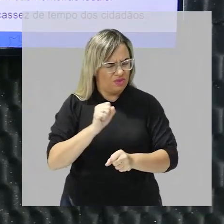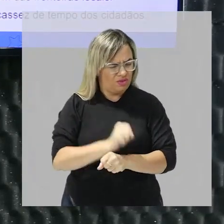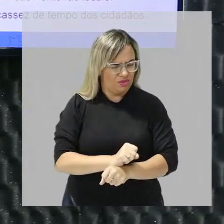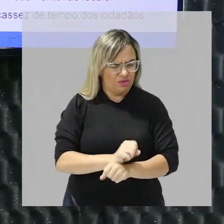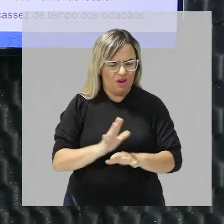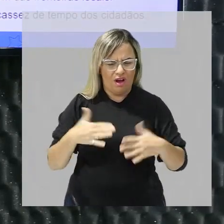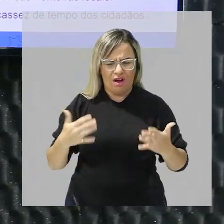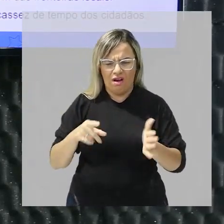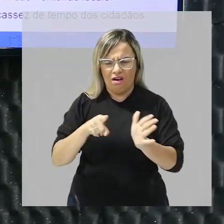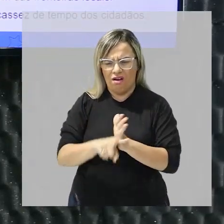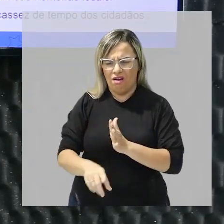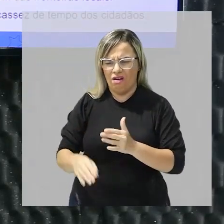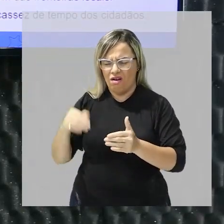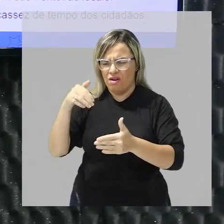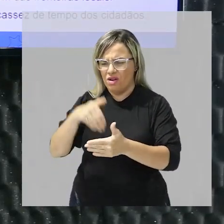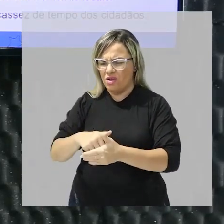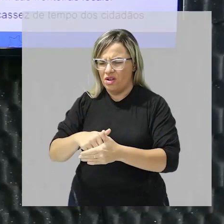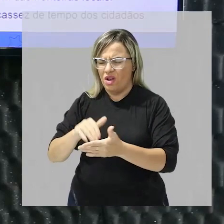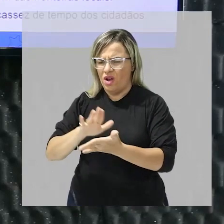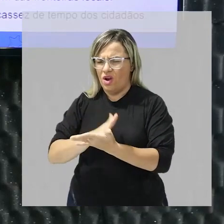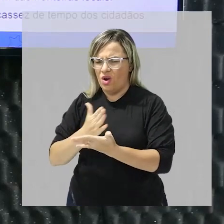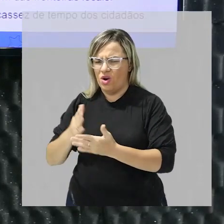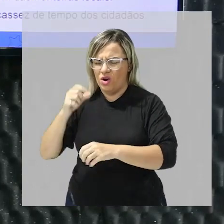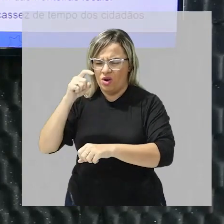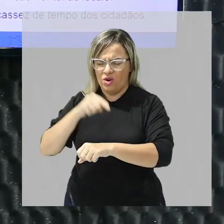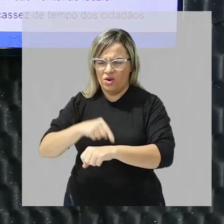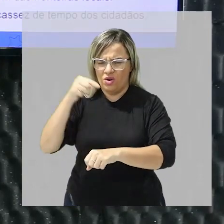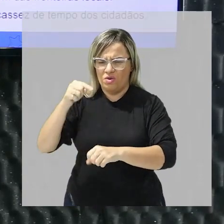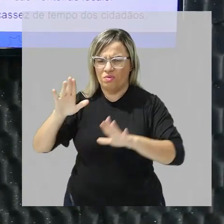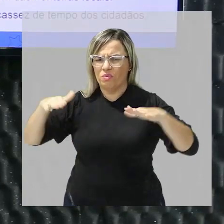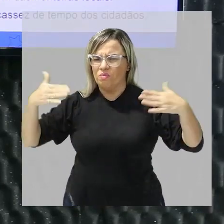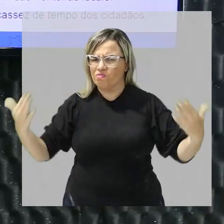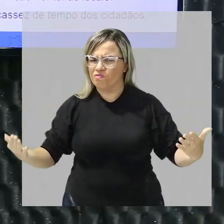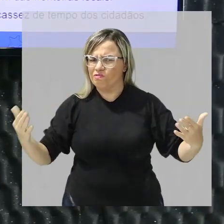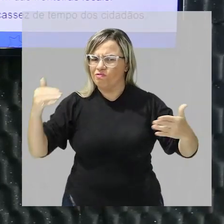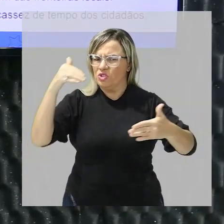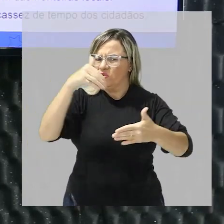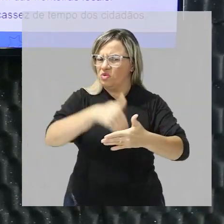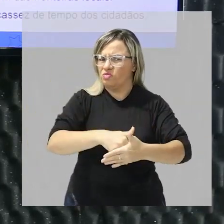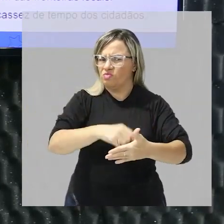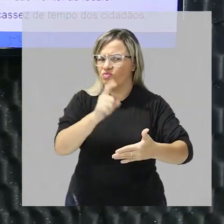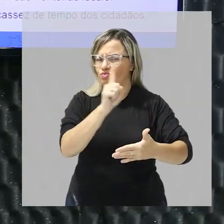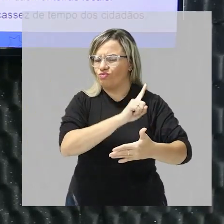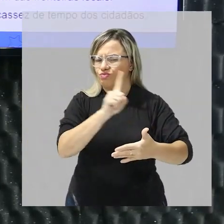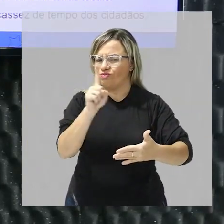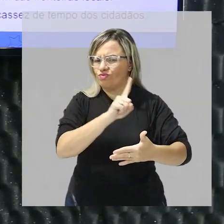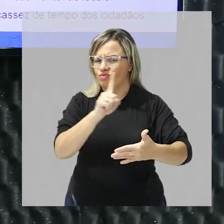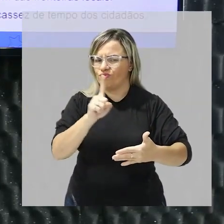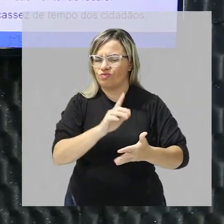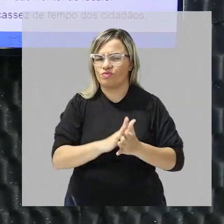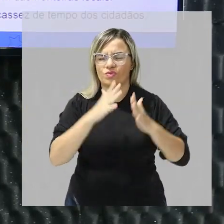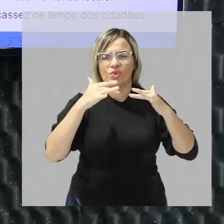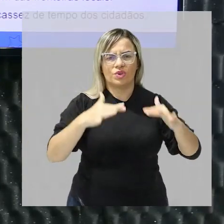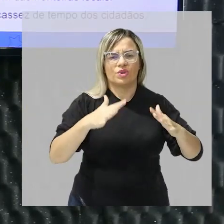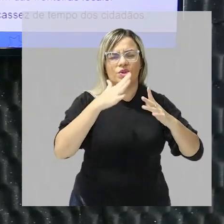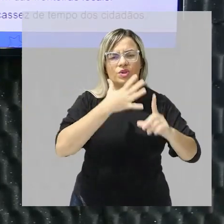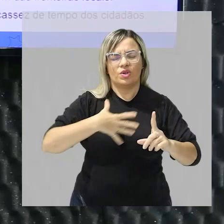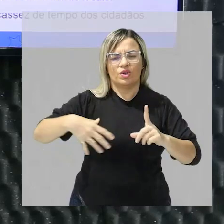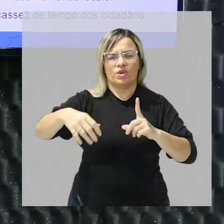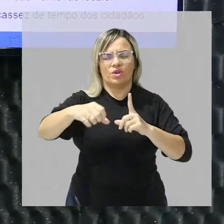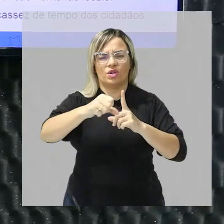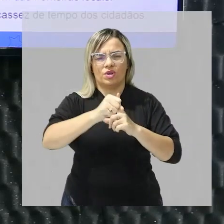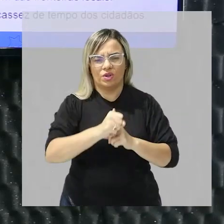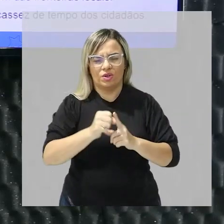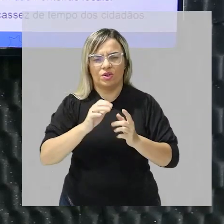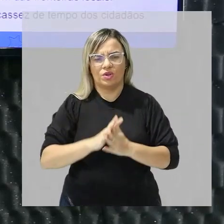sistema eleitoral? Em algum momento a gente falou de eleição? Não falou. A gente falou de movimentos sociais,